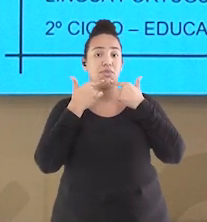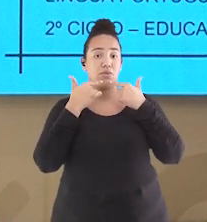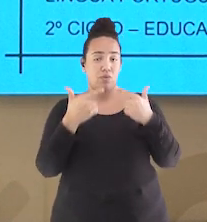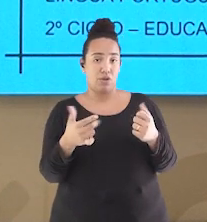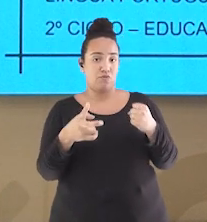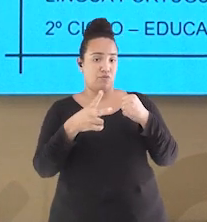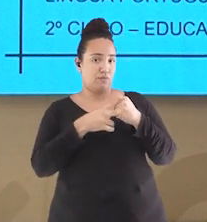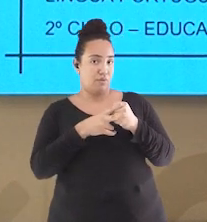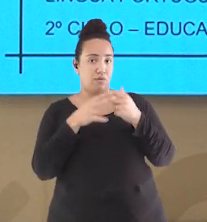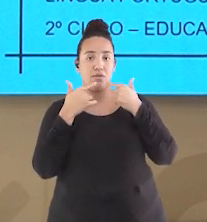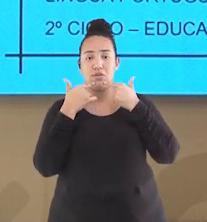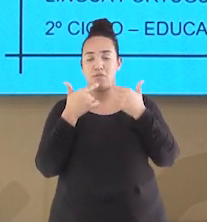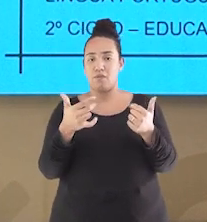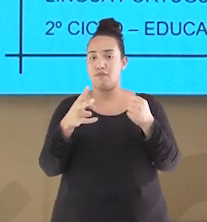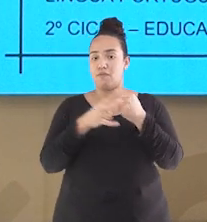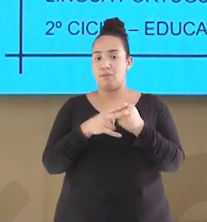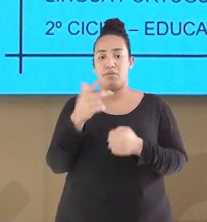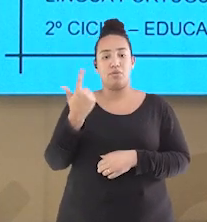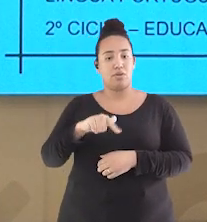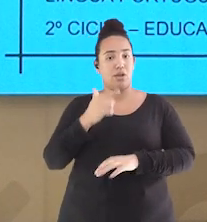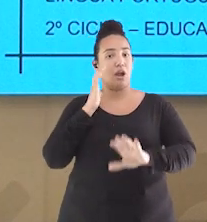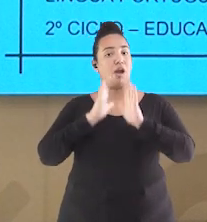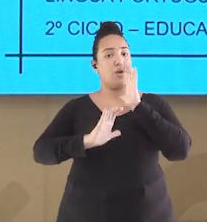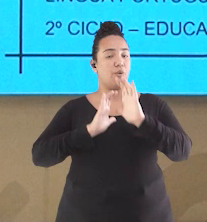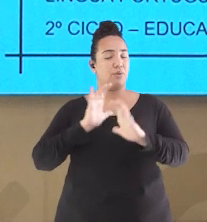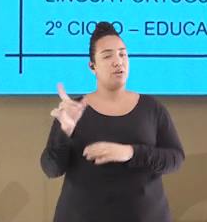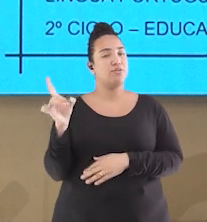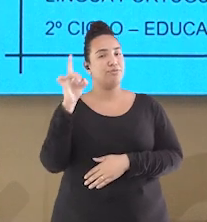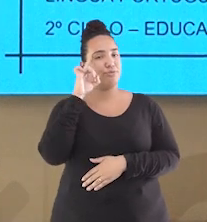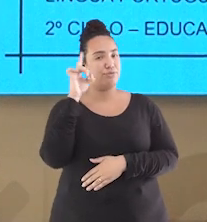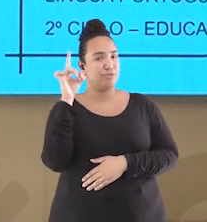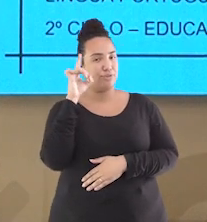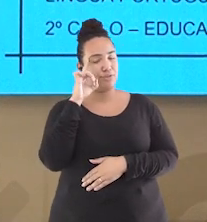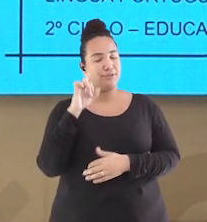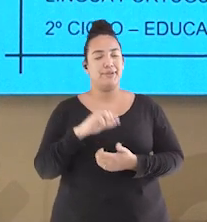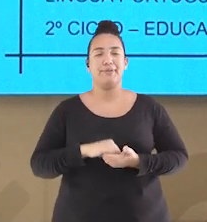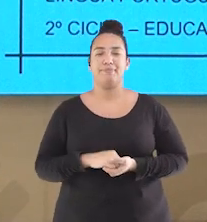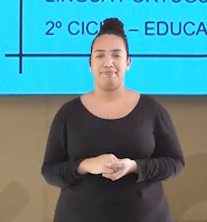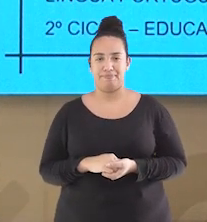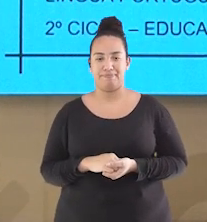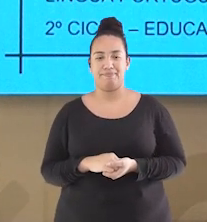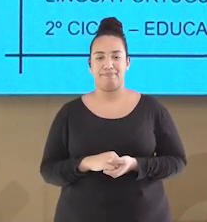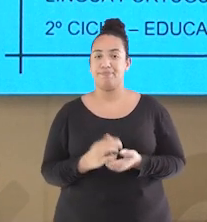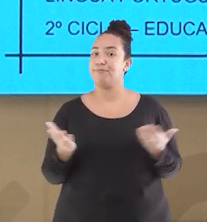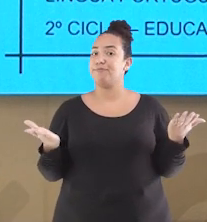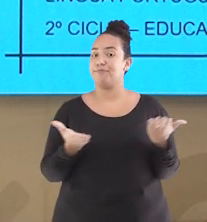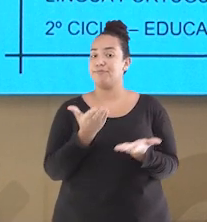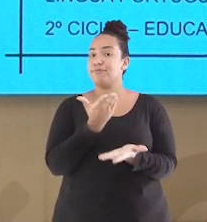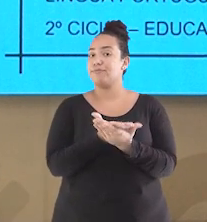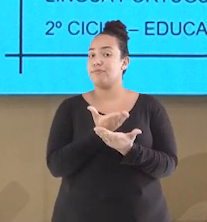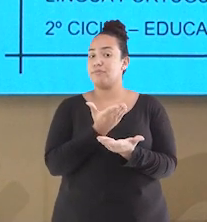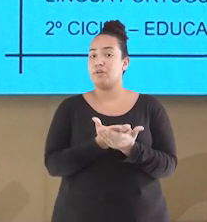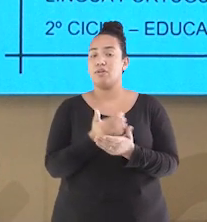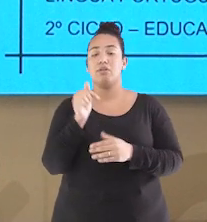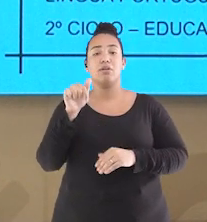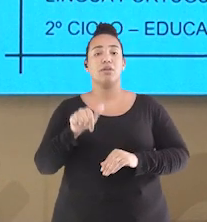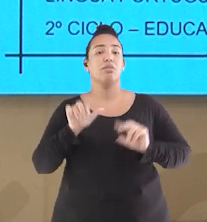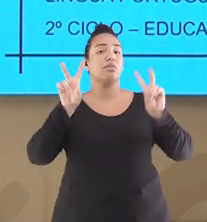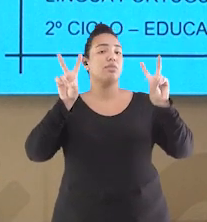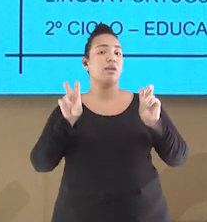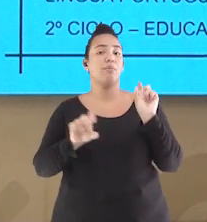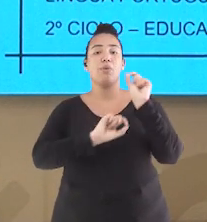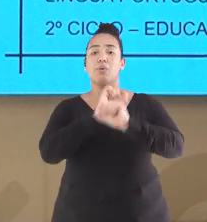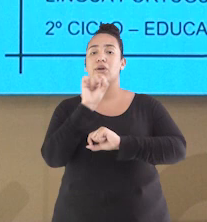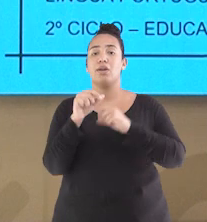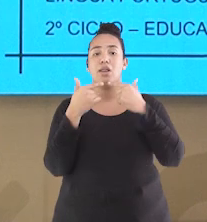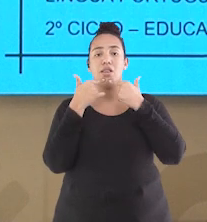e Não Verbal, nossa comunicação no dia a dia. Hoje teremos uma aula para falarmos sobre as linguagens